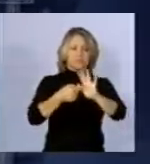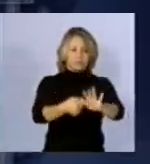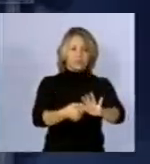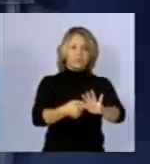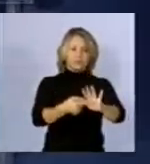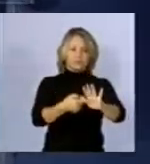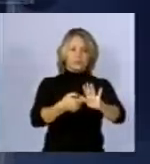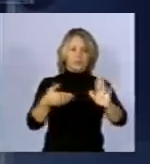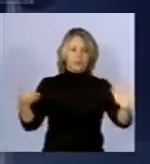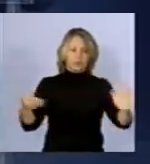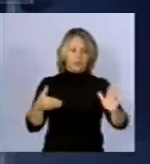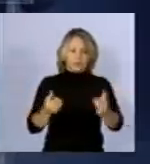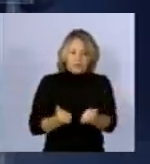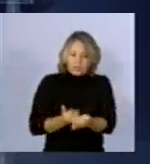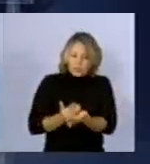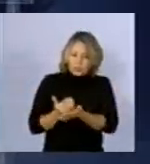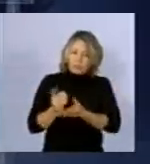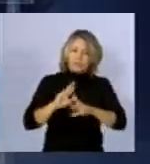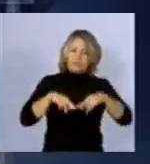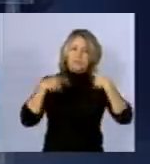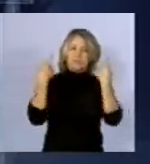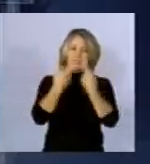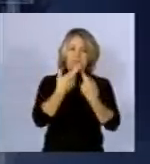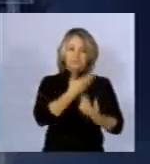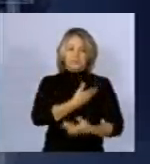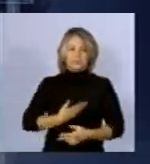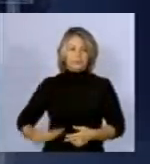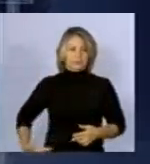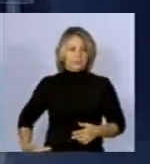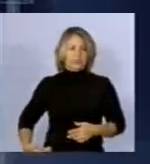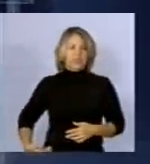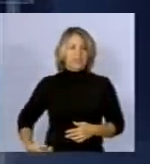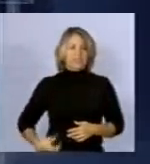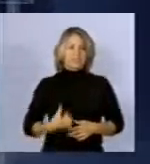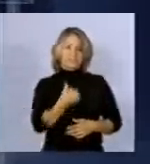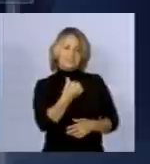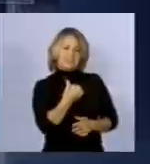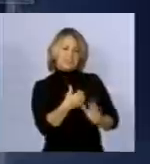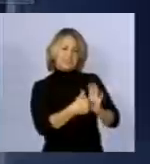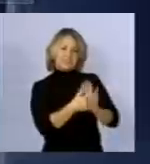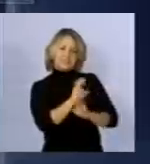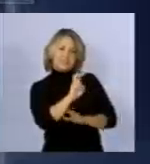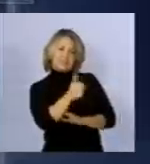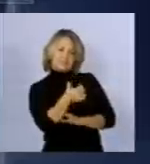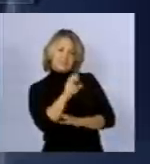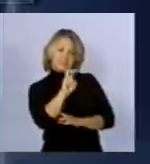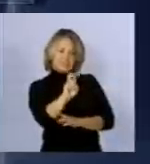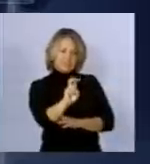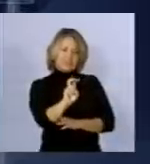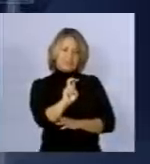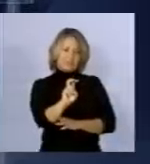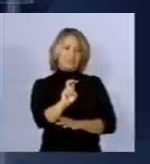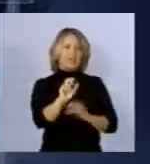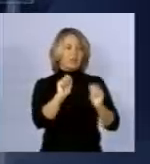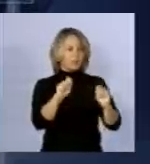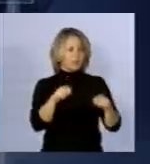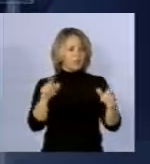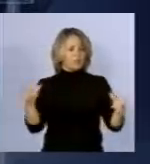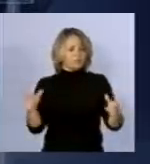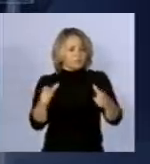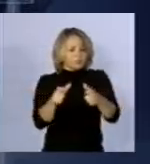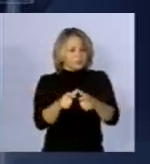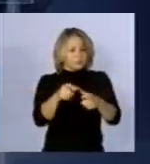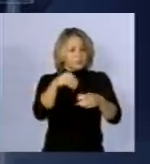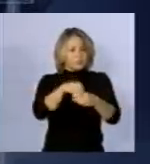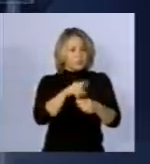essa eh audiência pública é de se a 15 então suficiente para se enquadrar no risco